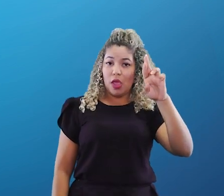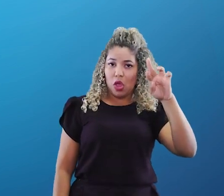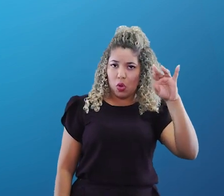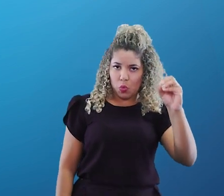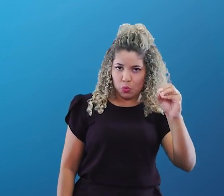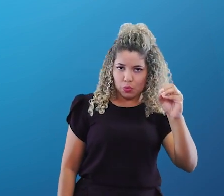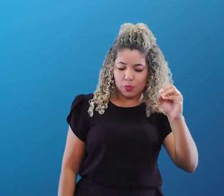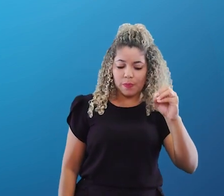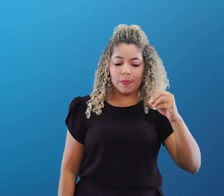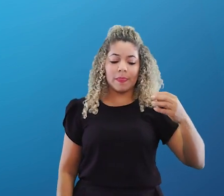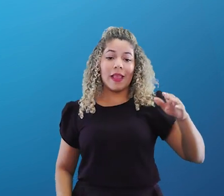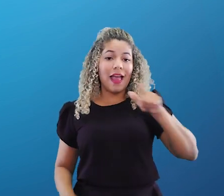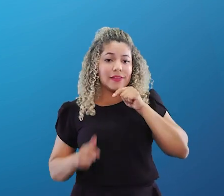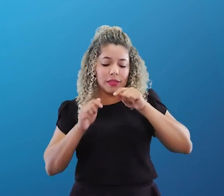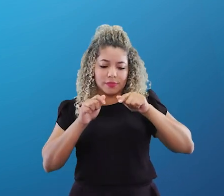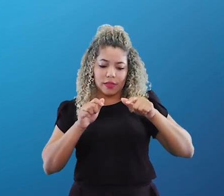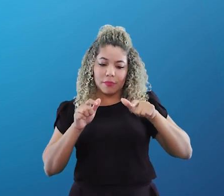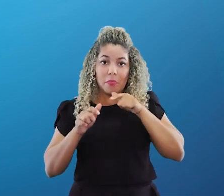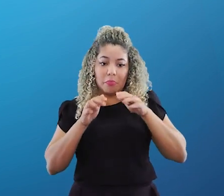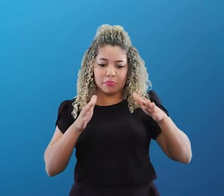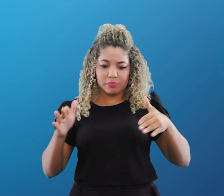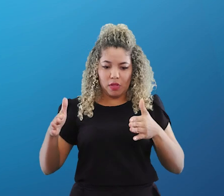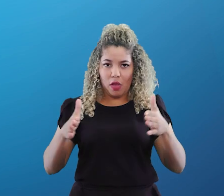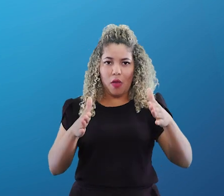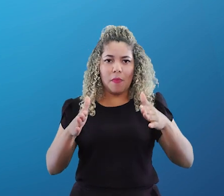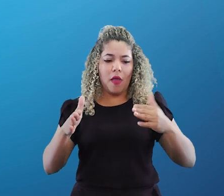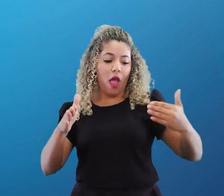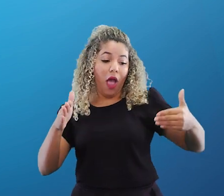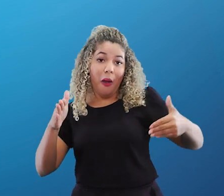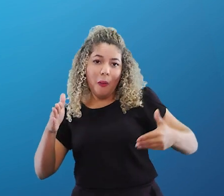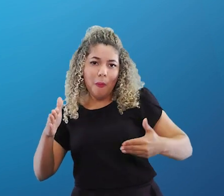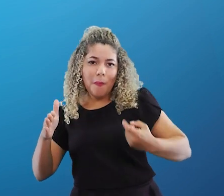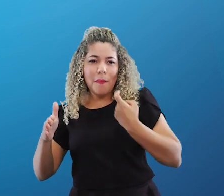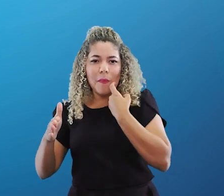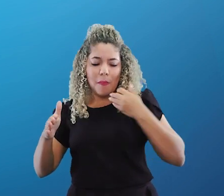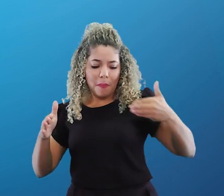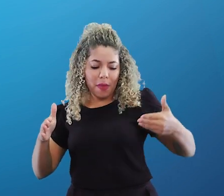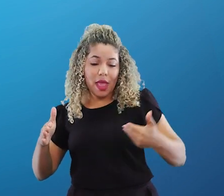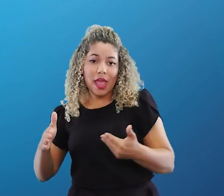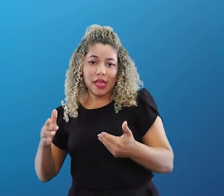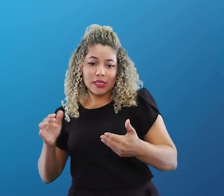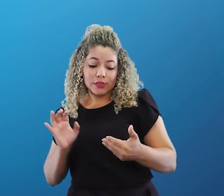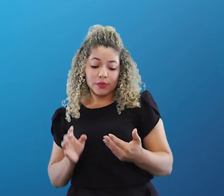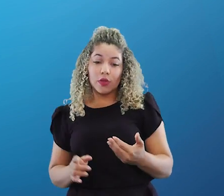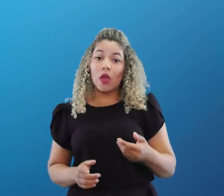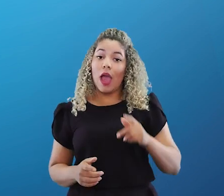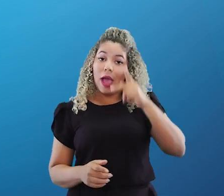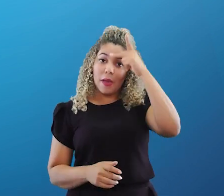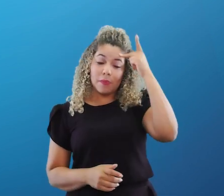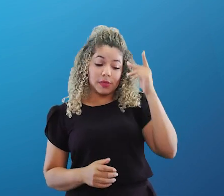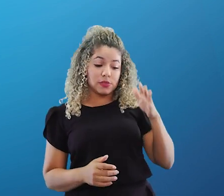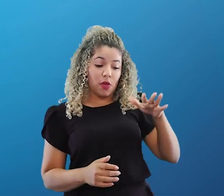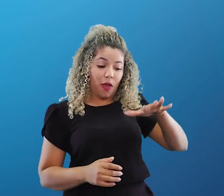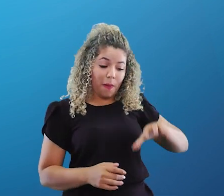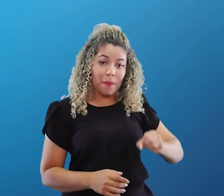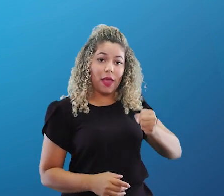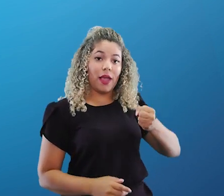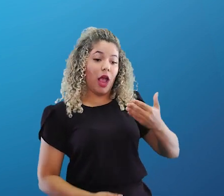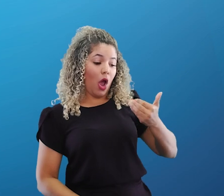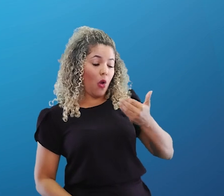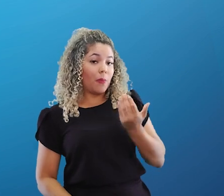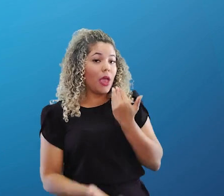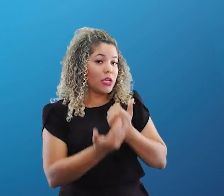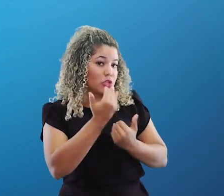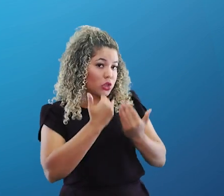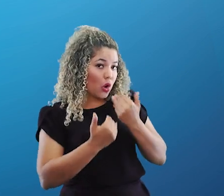bioacumulando em excesso, ou seja, o peixe tem uma concentração de mercúrio no seu corpo. Quando o ser humano vai se alimentar desse peixe, você